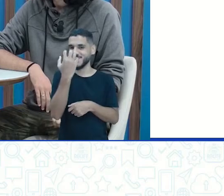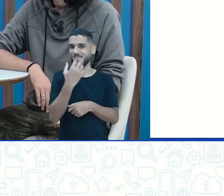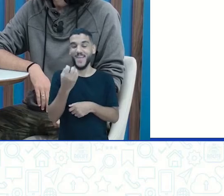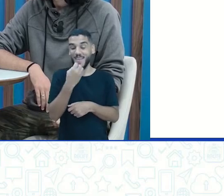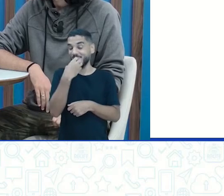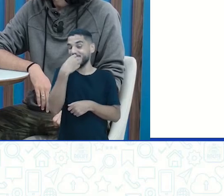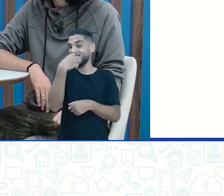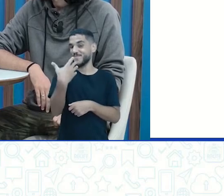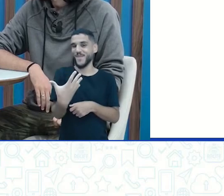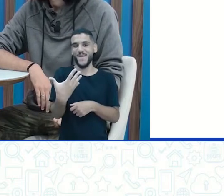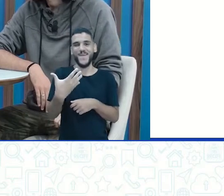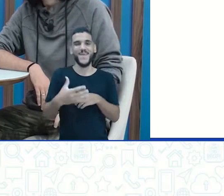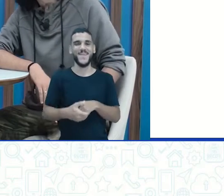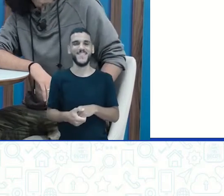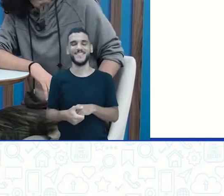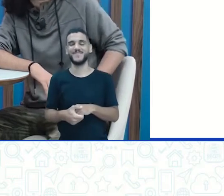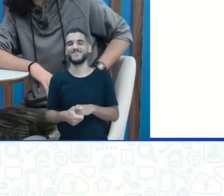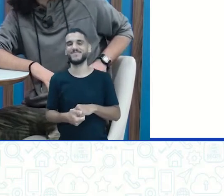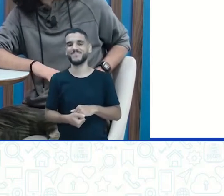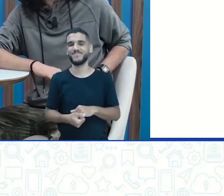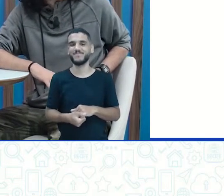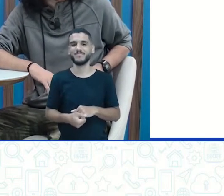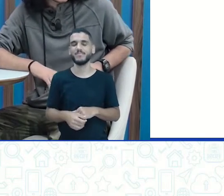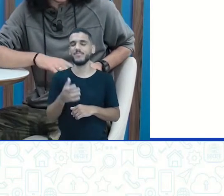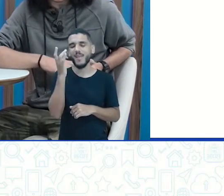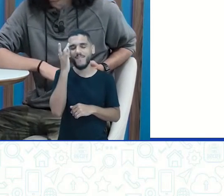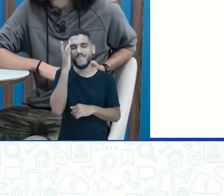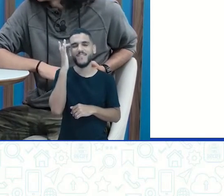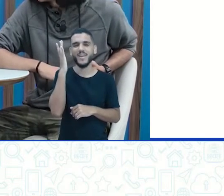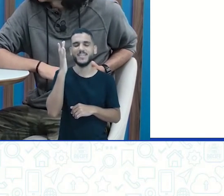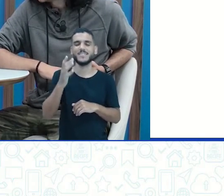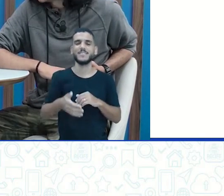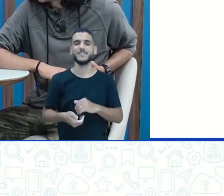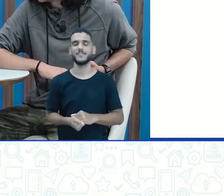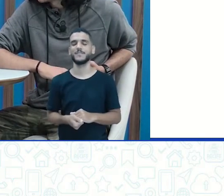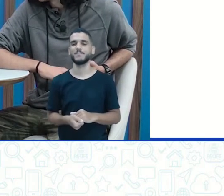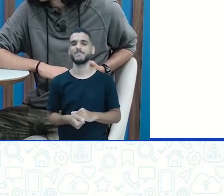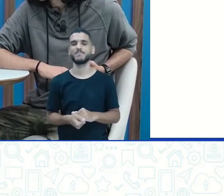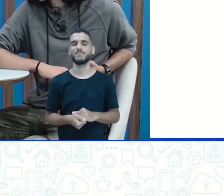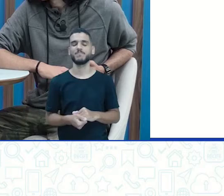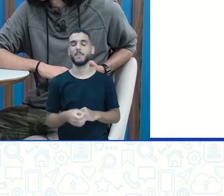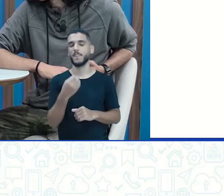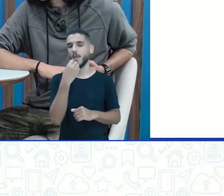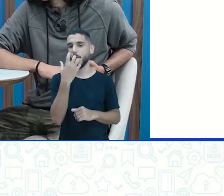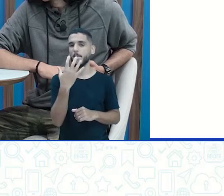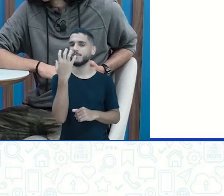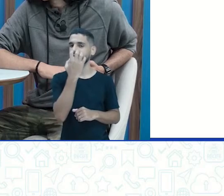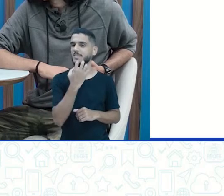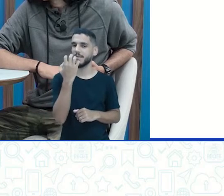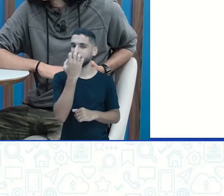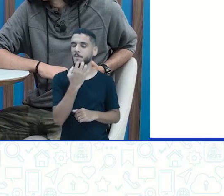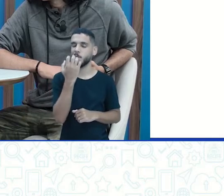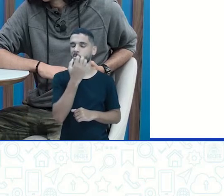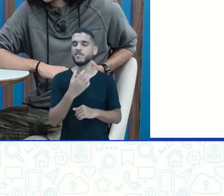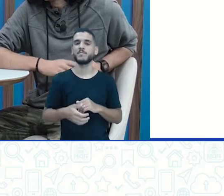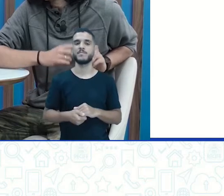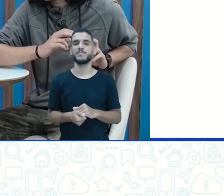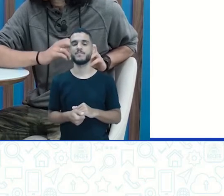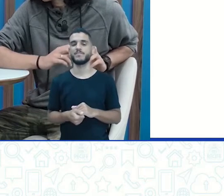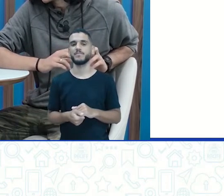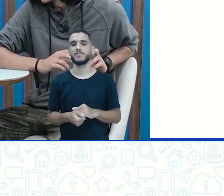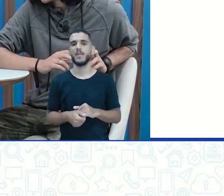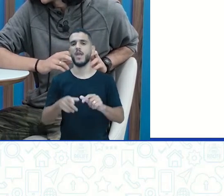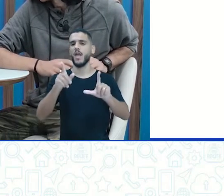que bom! Ó, é bem facinho. E o bom dessa música é que